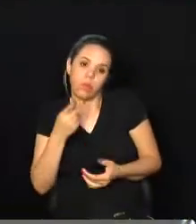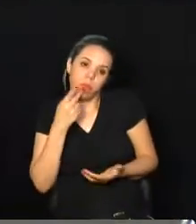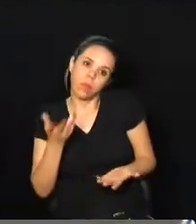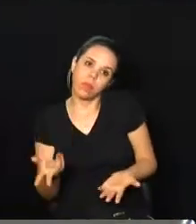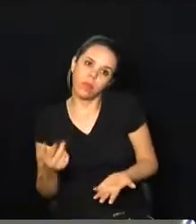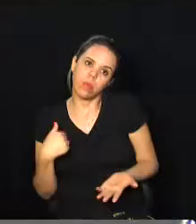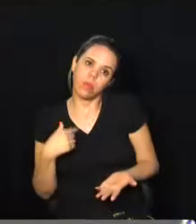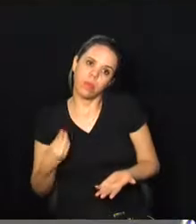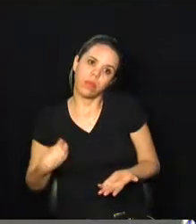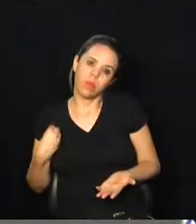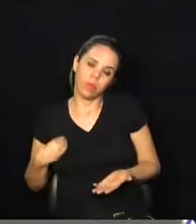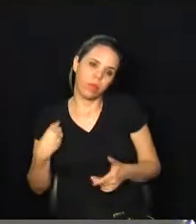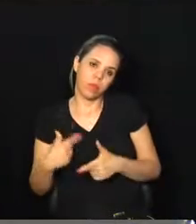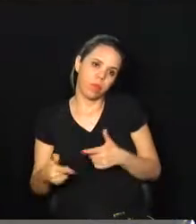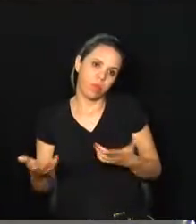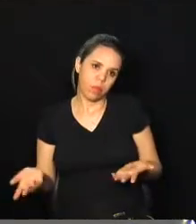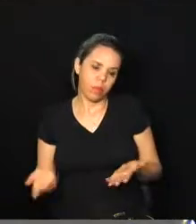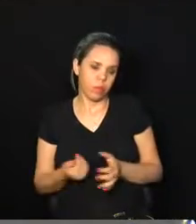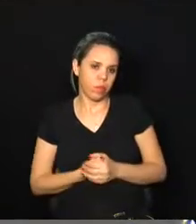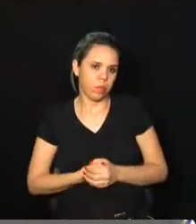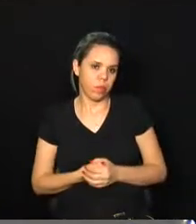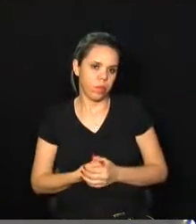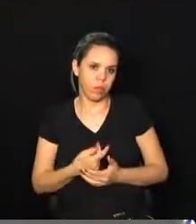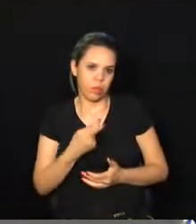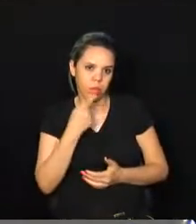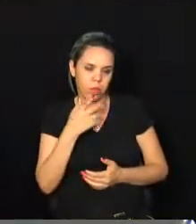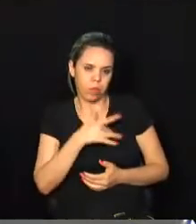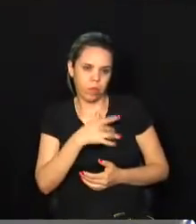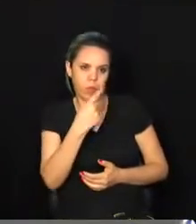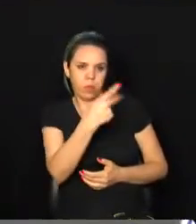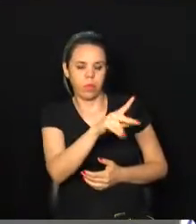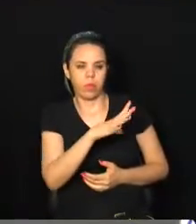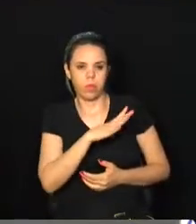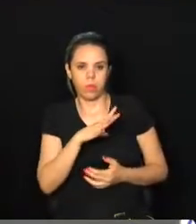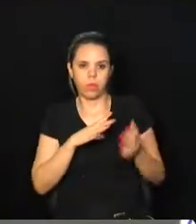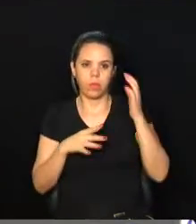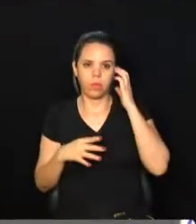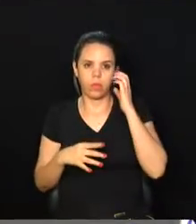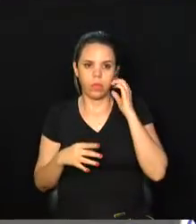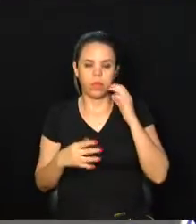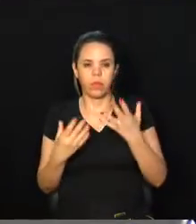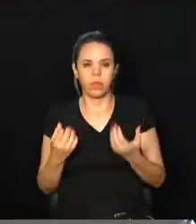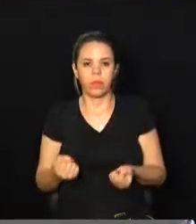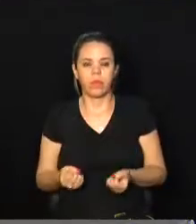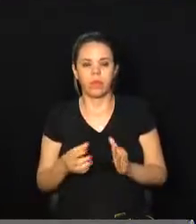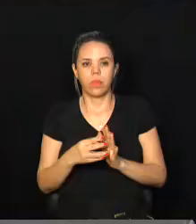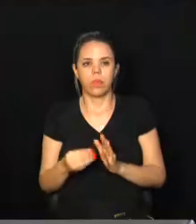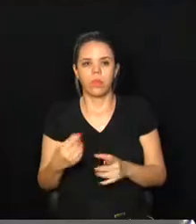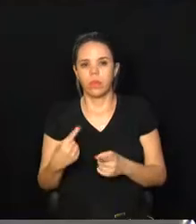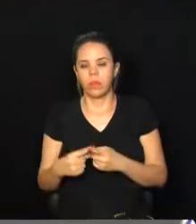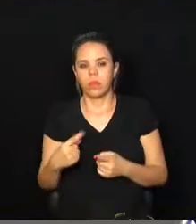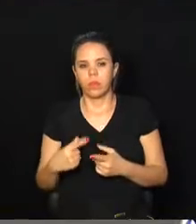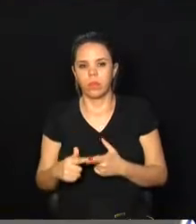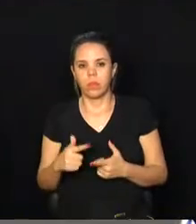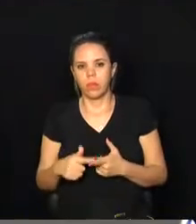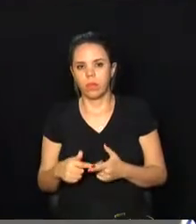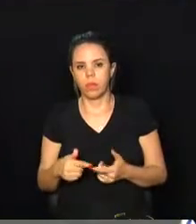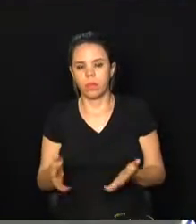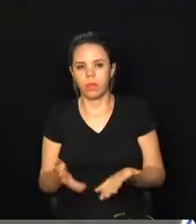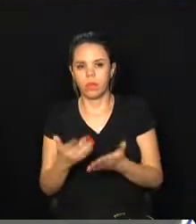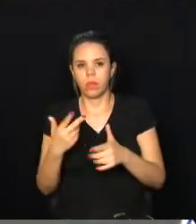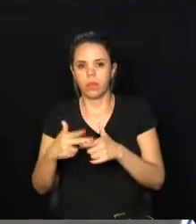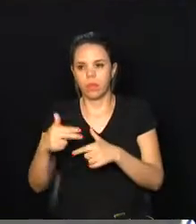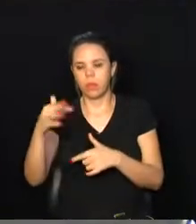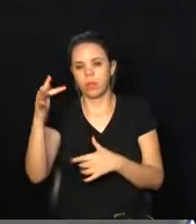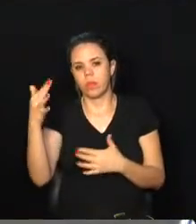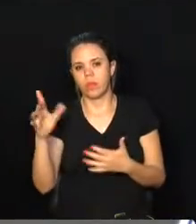gente que já está vivendo esse problema, né? Fala, coitado daquela cidade ali que acabou de adotar esse modelo, porque você está empurrando o problema lá para